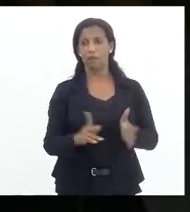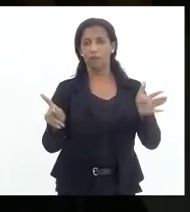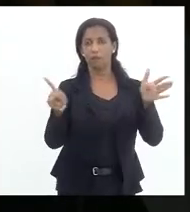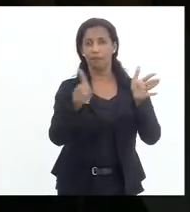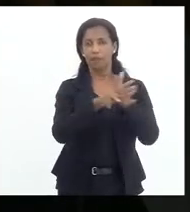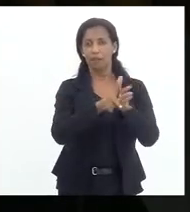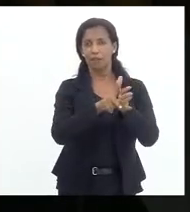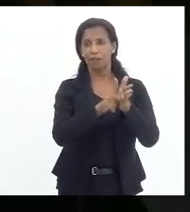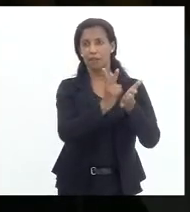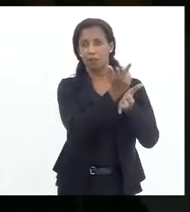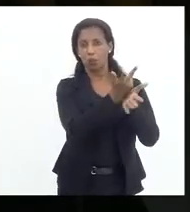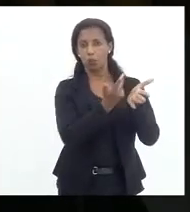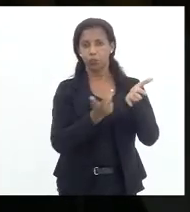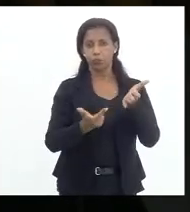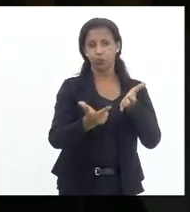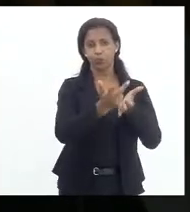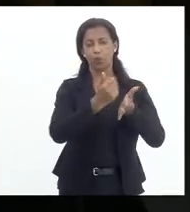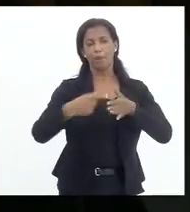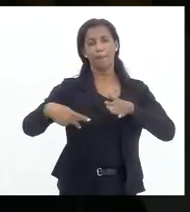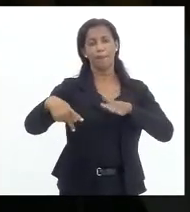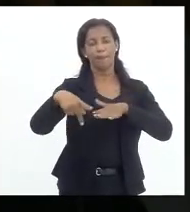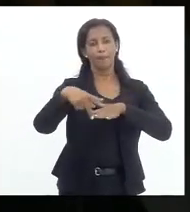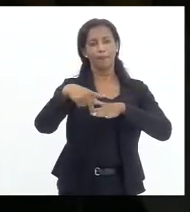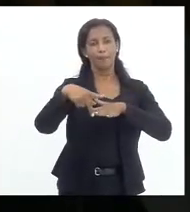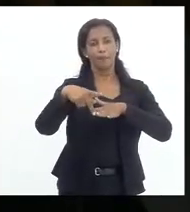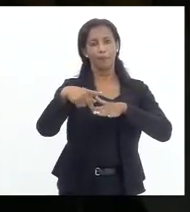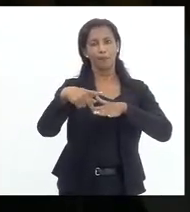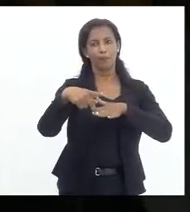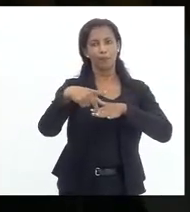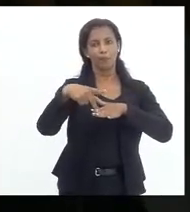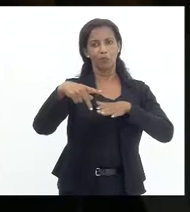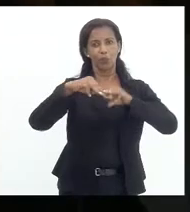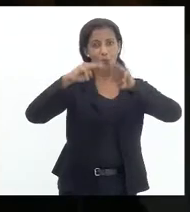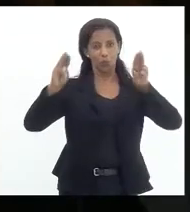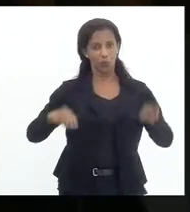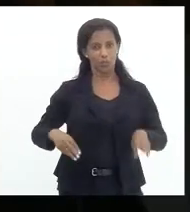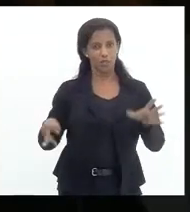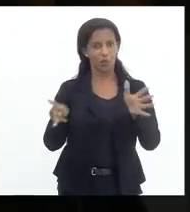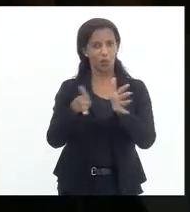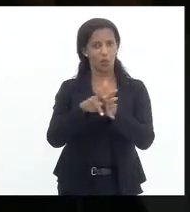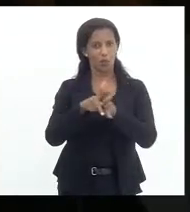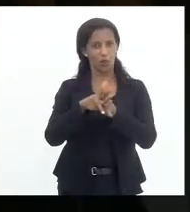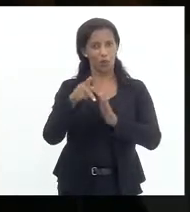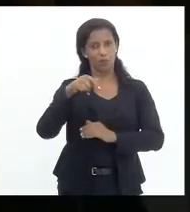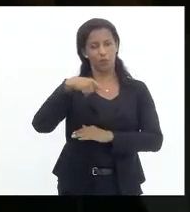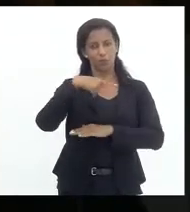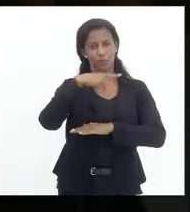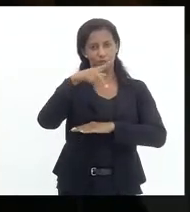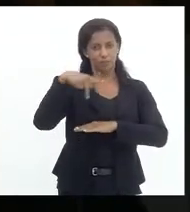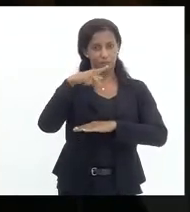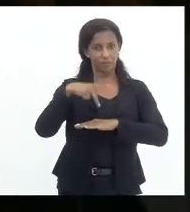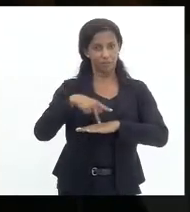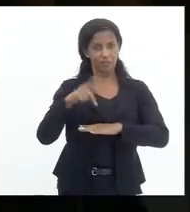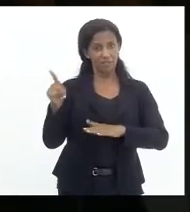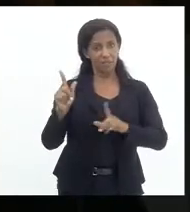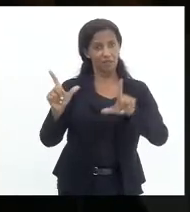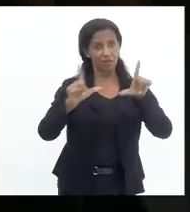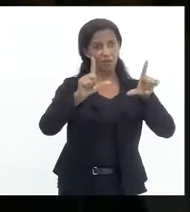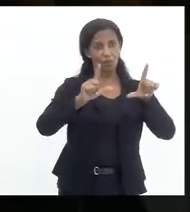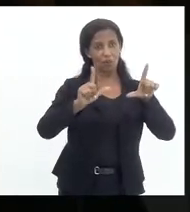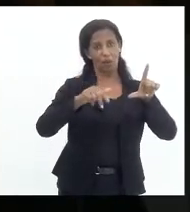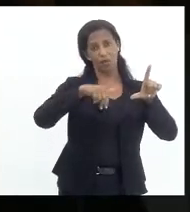pertence ao Acervo do Museu Histórico Nacional é feita pela